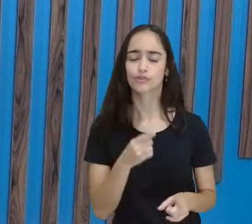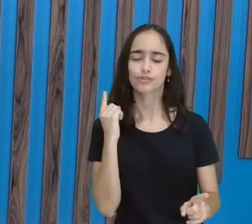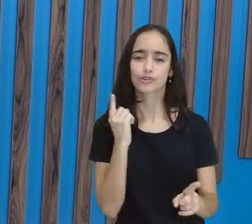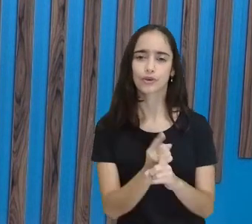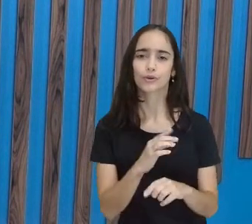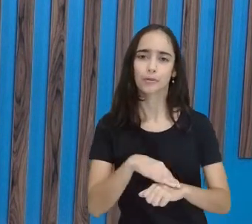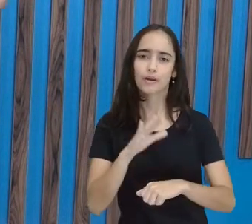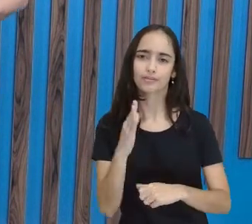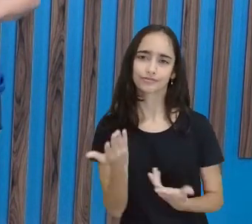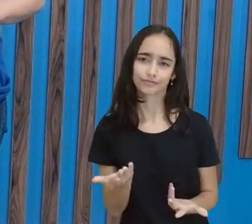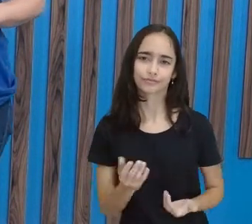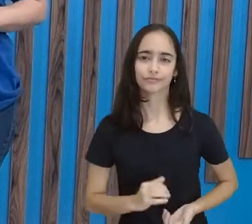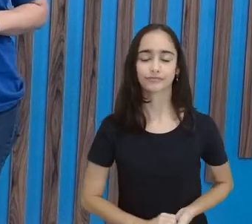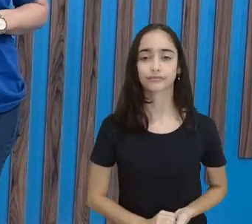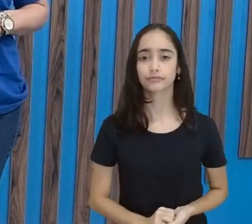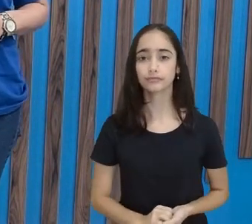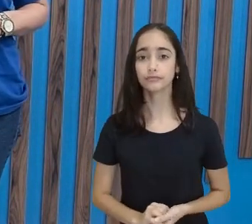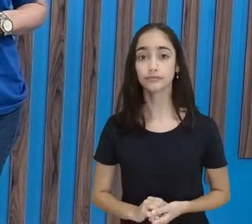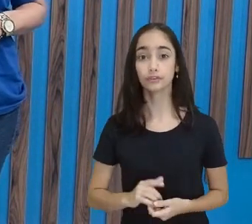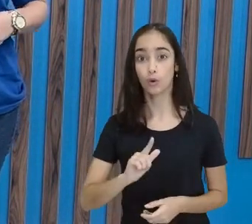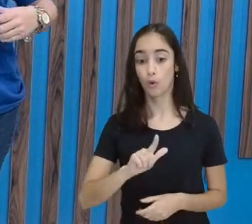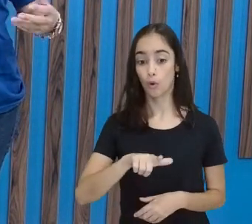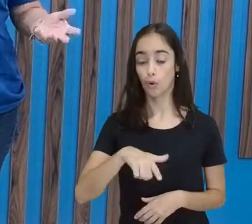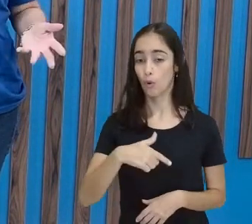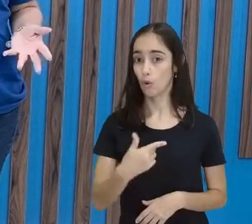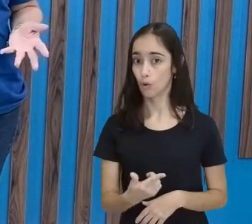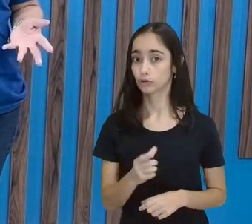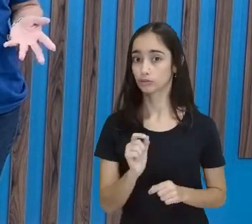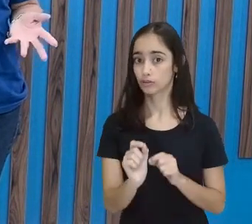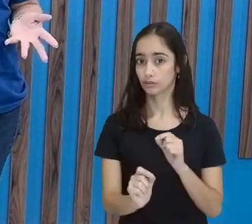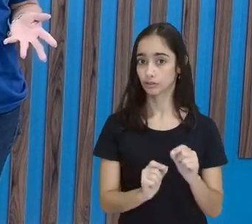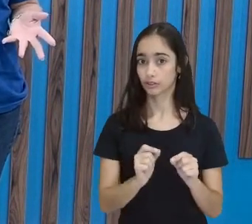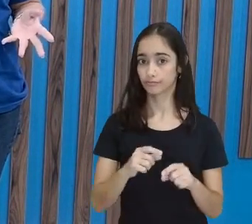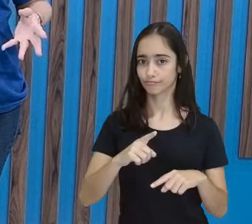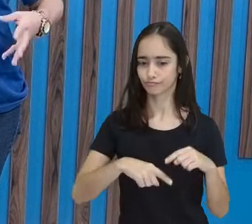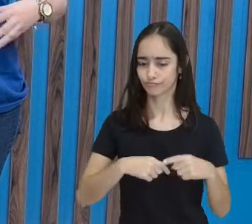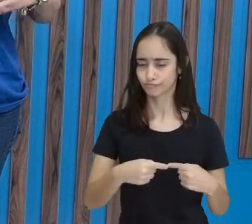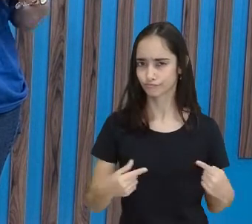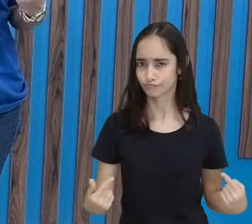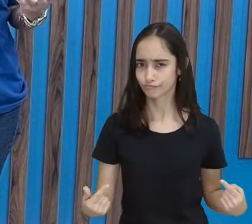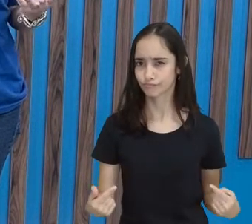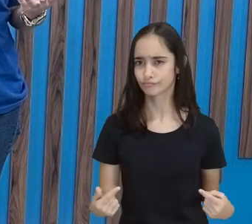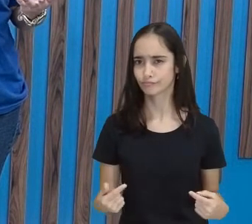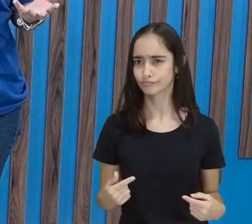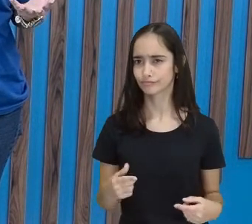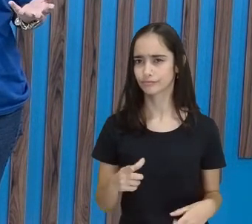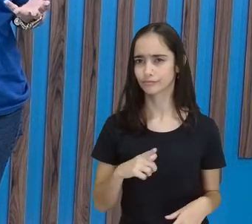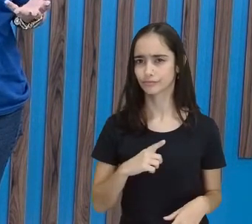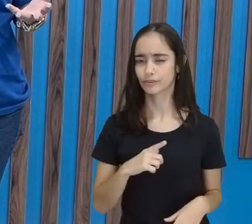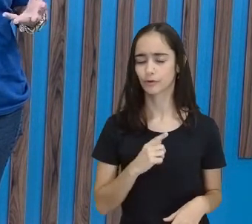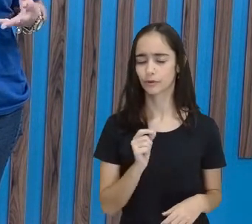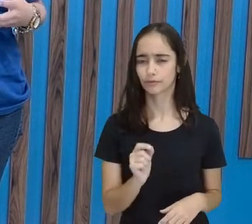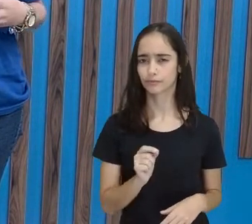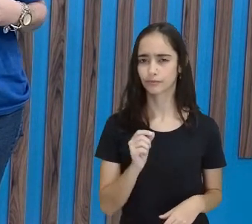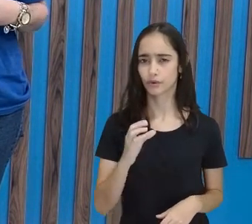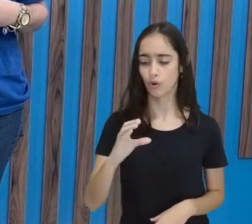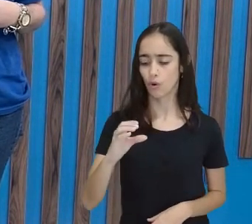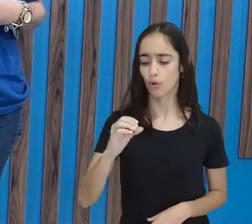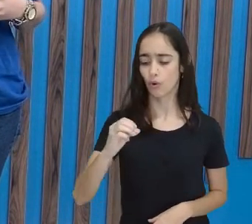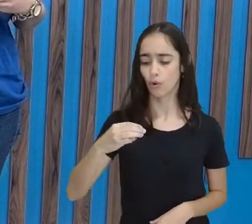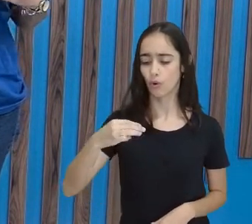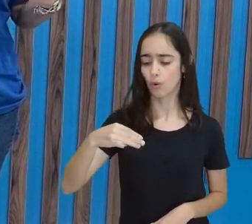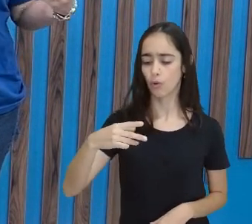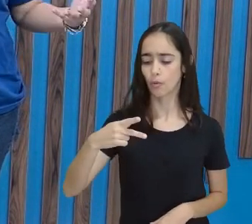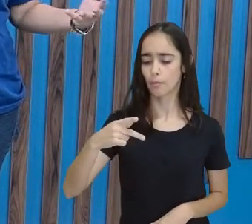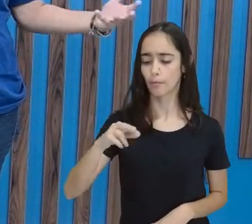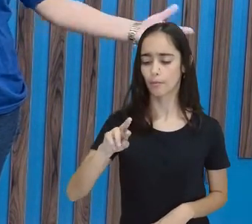tá certo? Outros instrumentos aqui que nós temos e a gente podemos medir o que com eles? Nós podemos medir